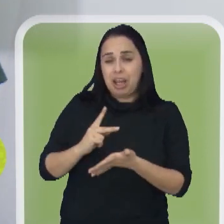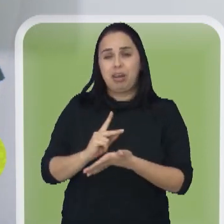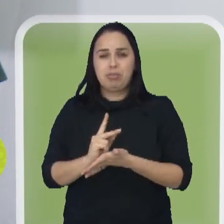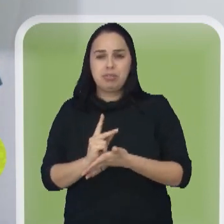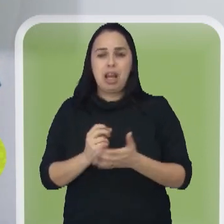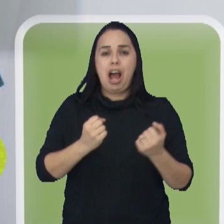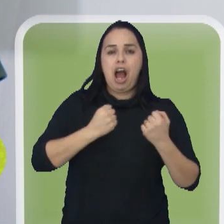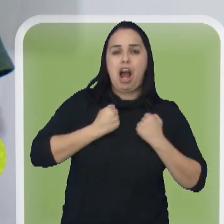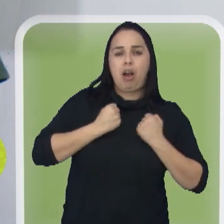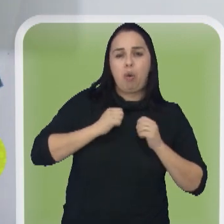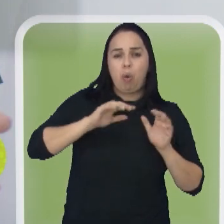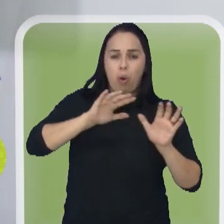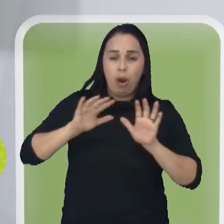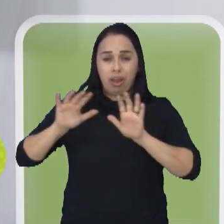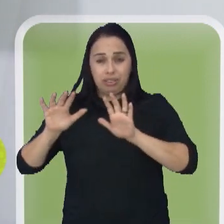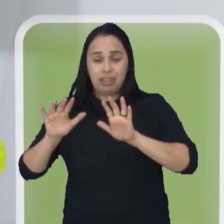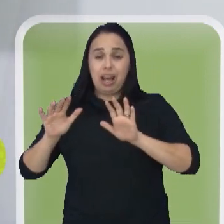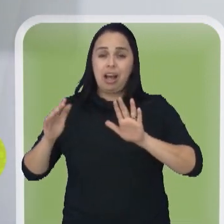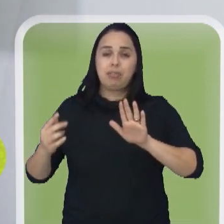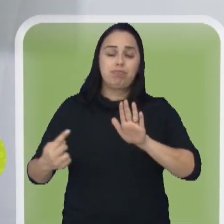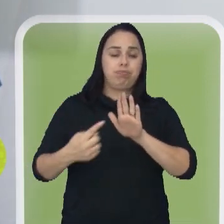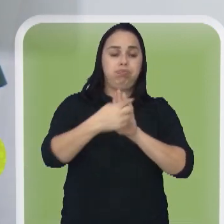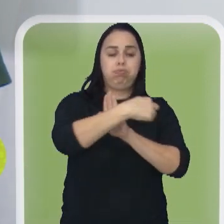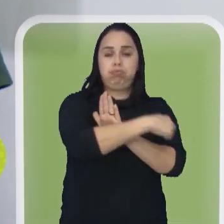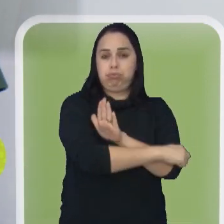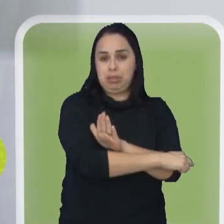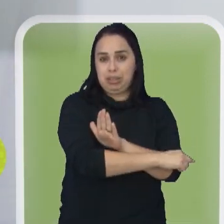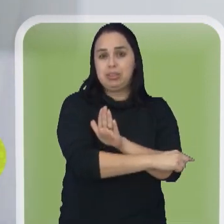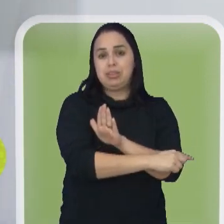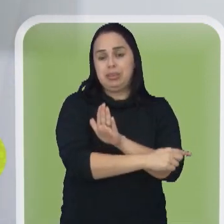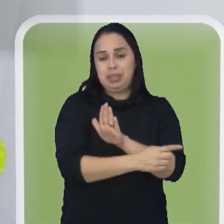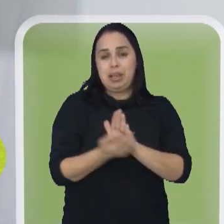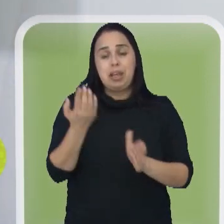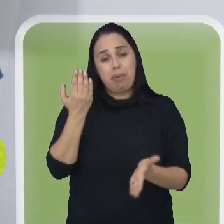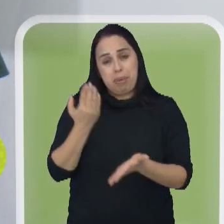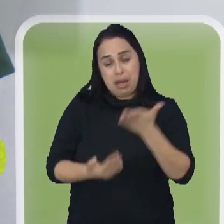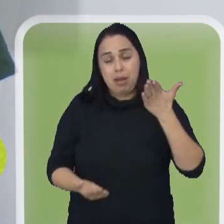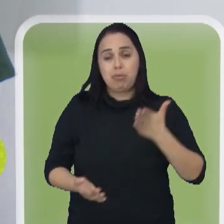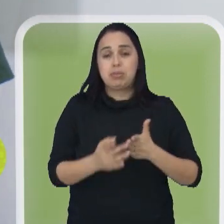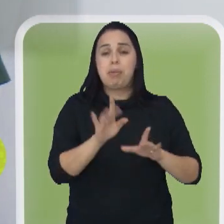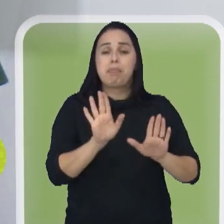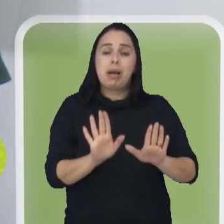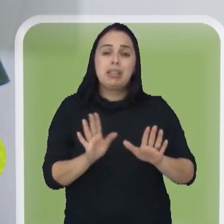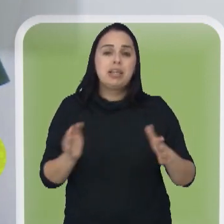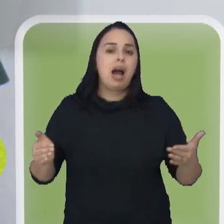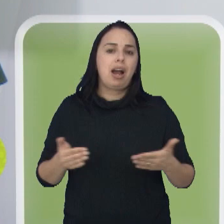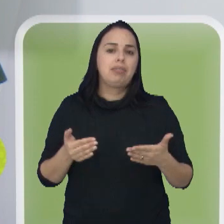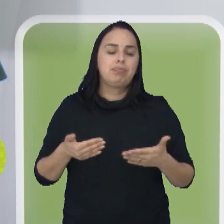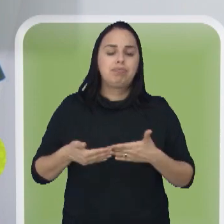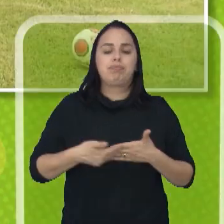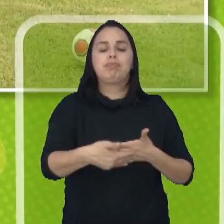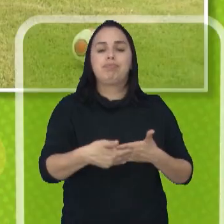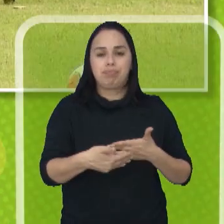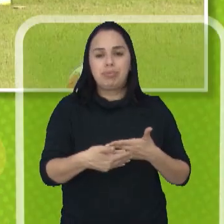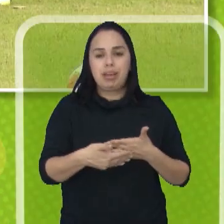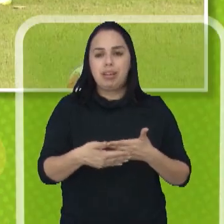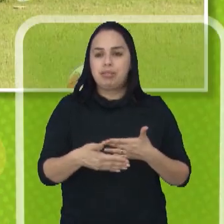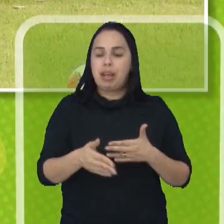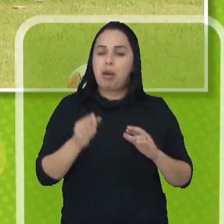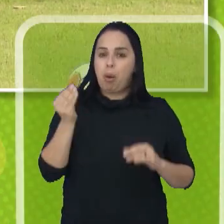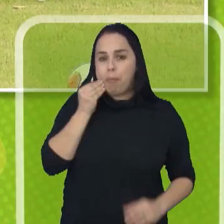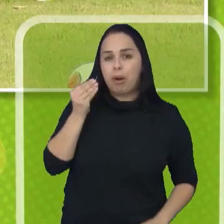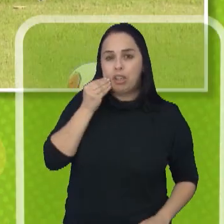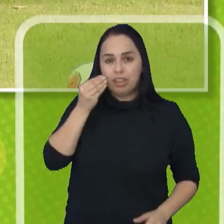acabou, entre aspas, dando a derrota aí para o São José e a vitória para o Botafogo. Mas acho que agora o São José tem grandes chances